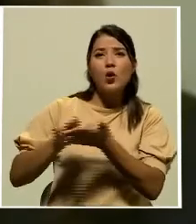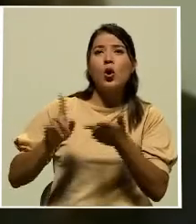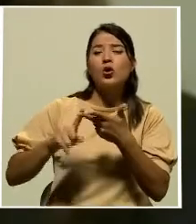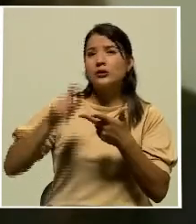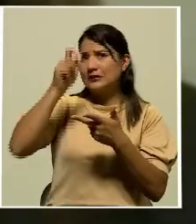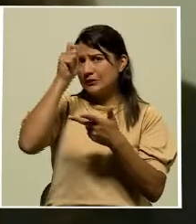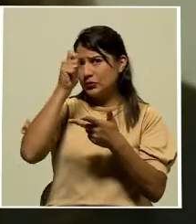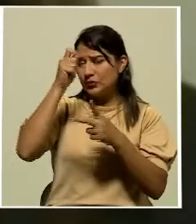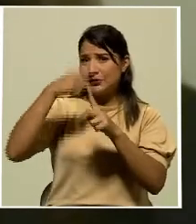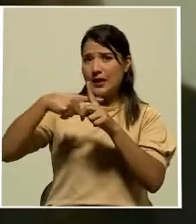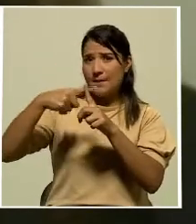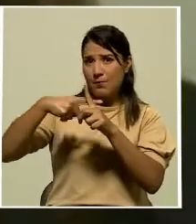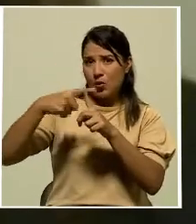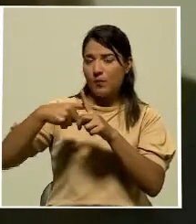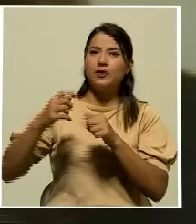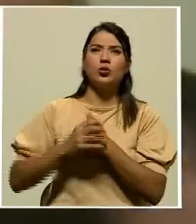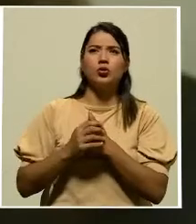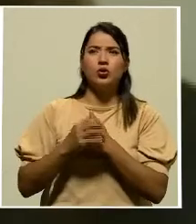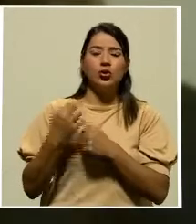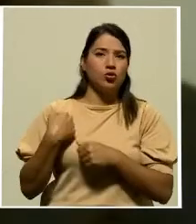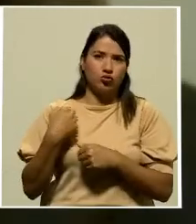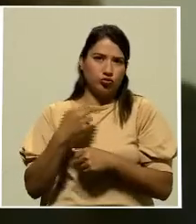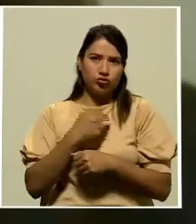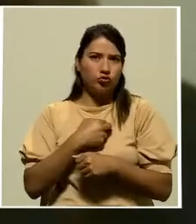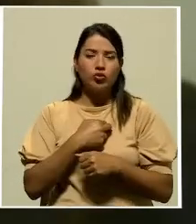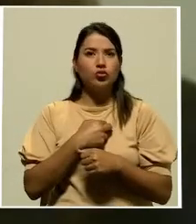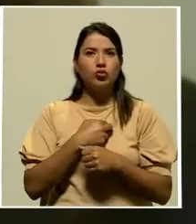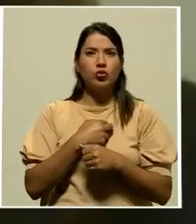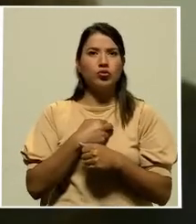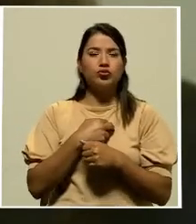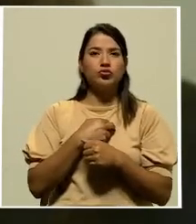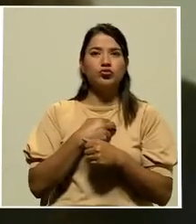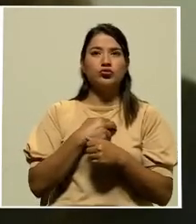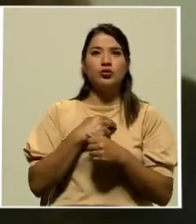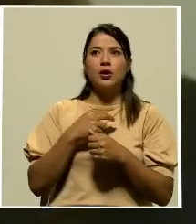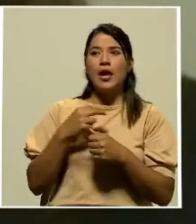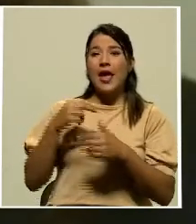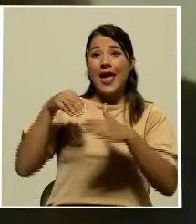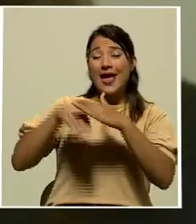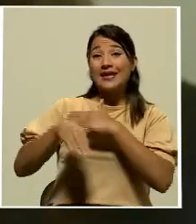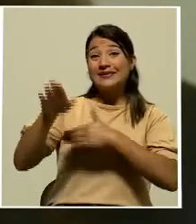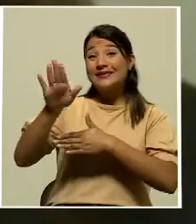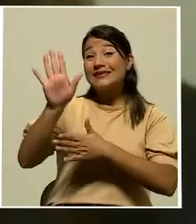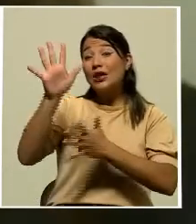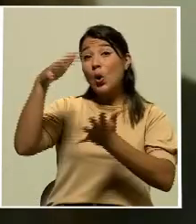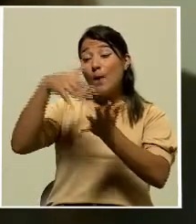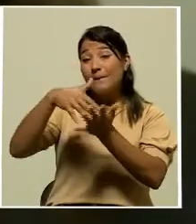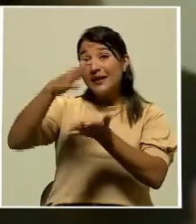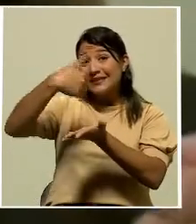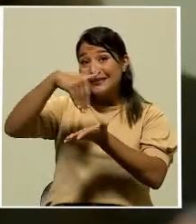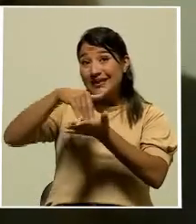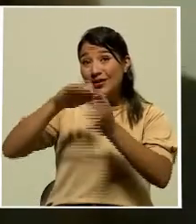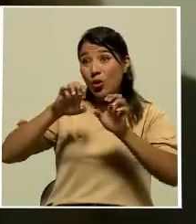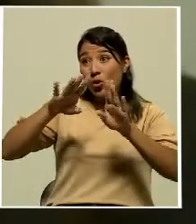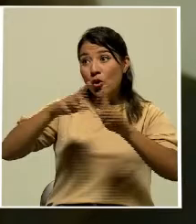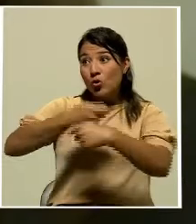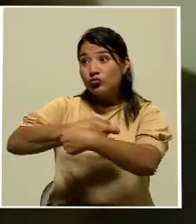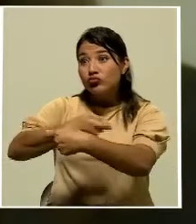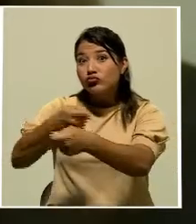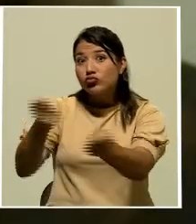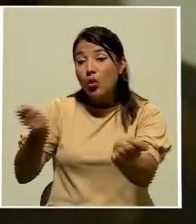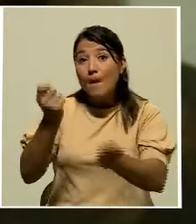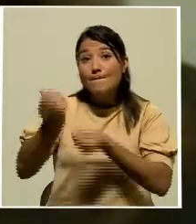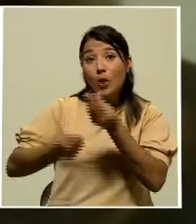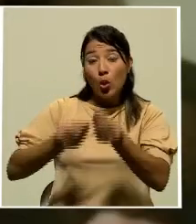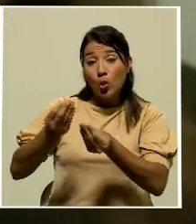ou seja, de todos os mais de 5.000 centros educativos, apoiamos diretamente com suministros.